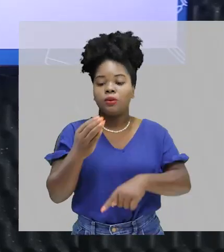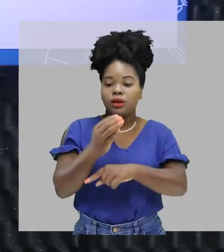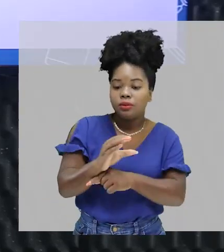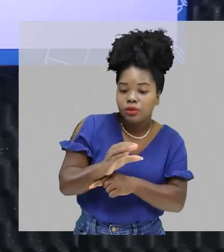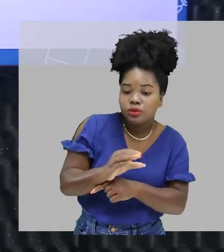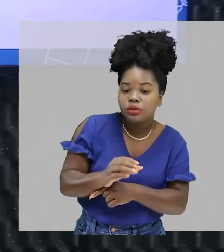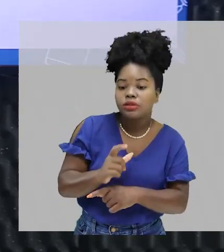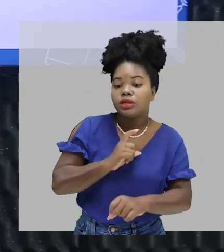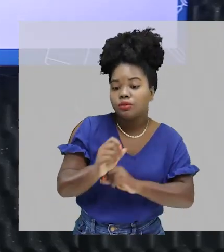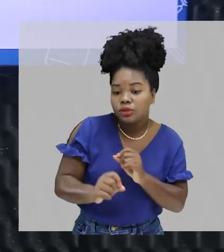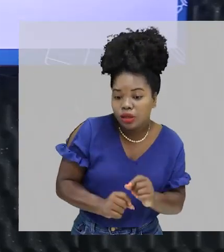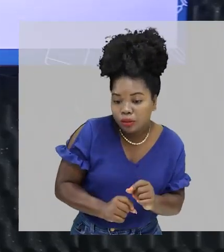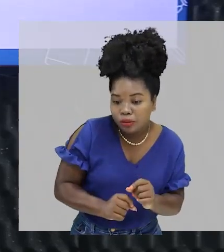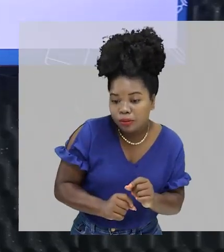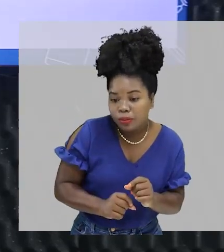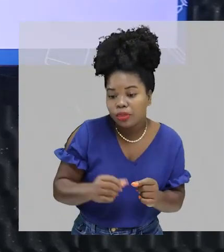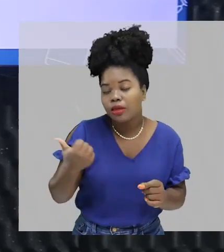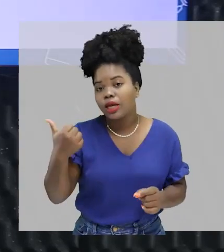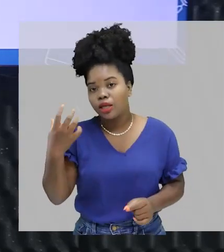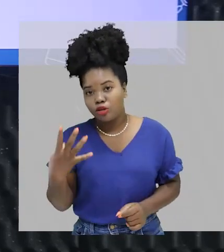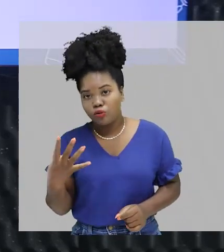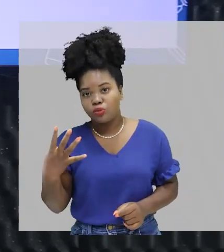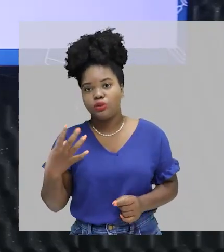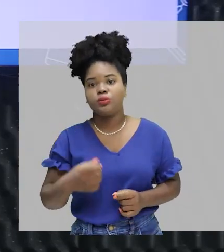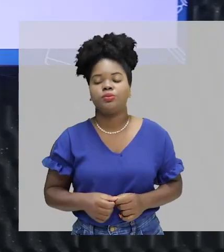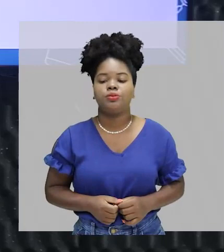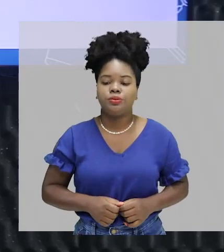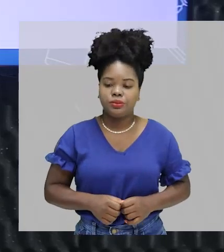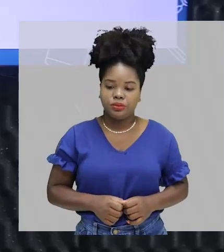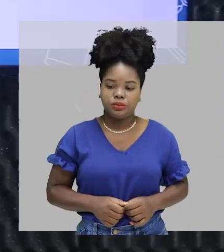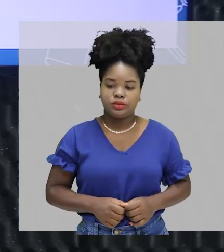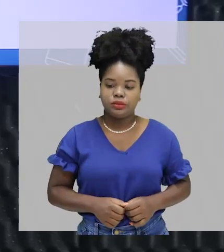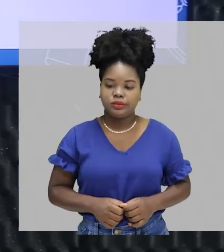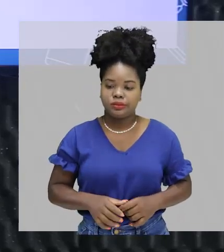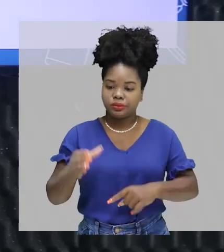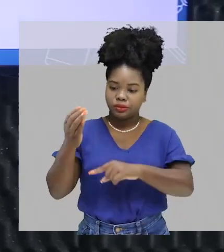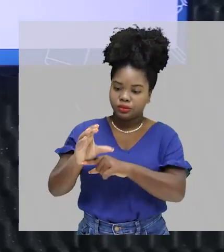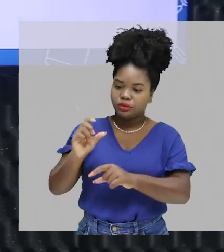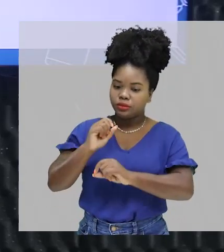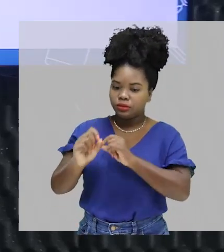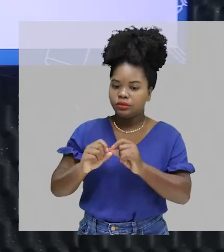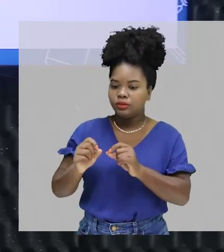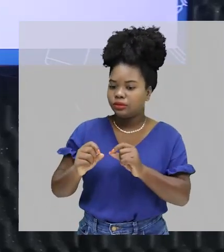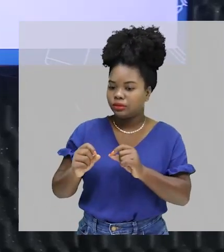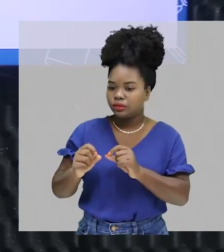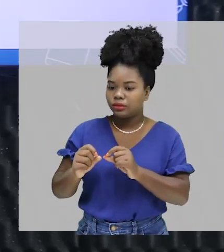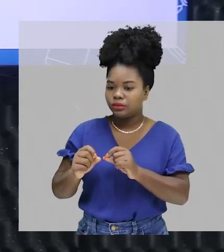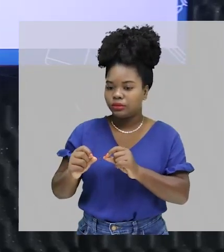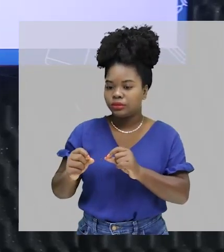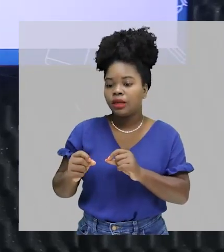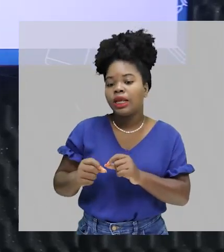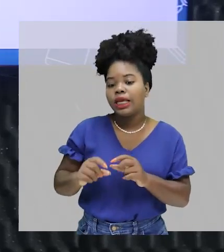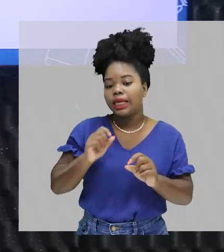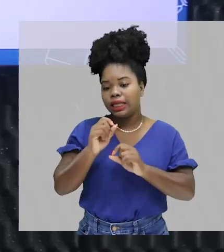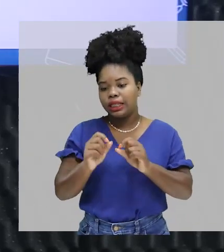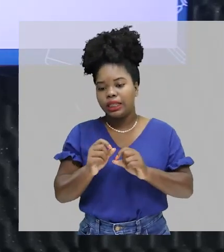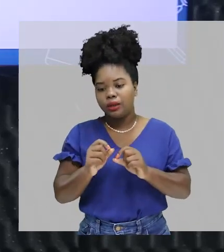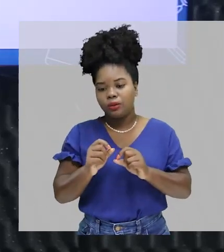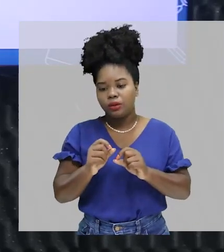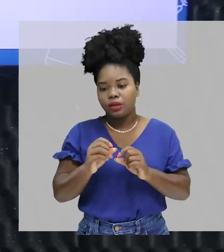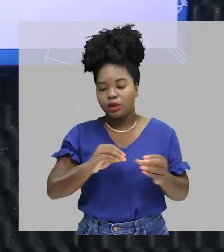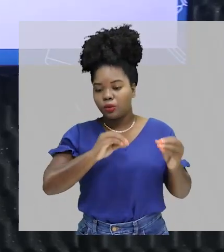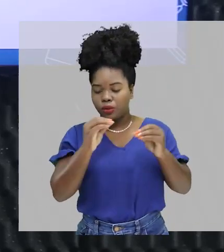carbono, nós temos o carbono 14, né? Esse carbono ele é assimilado por todos os